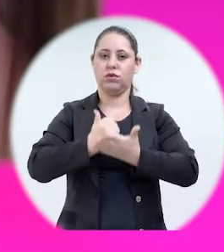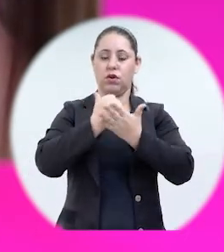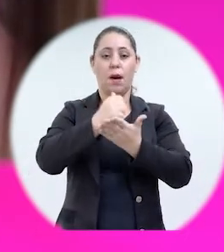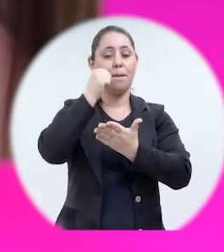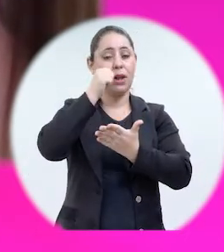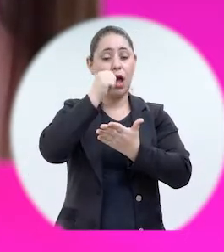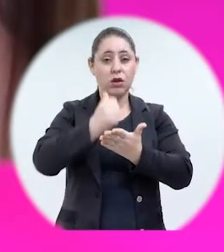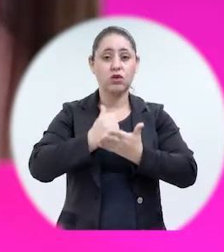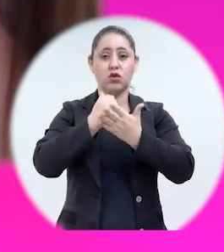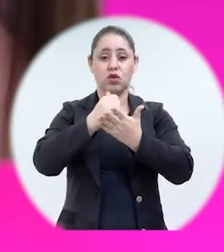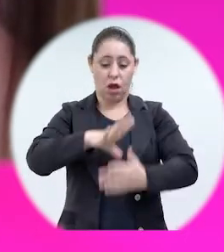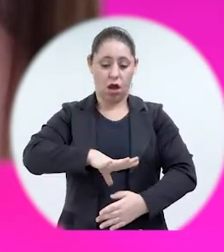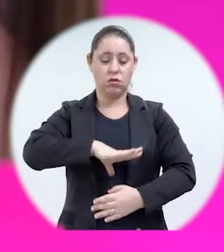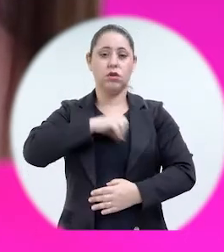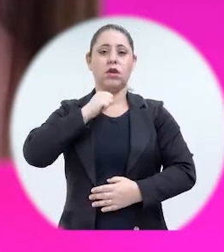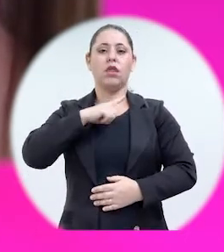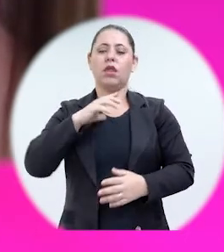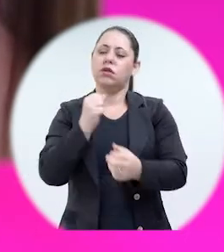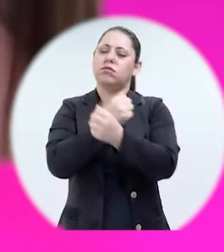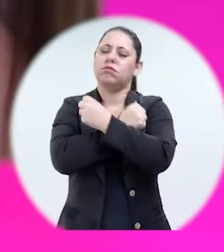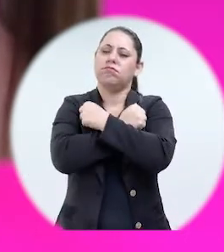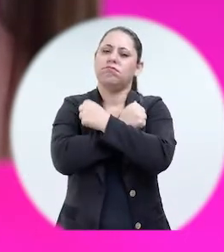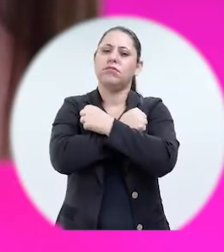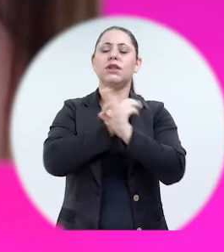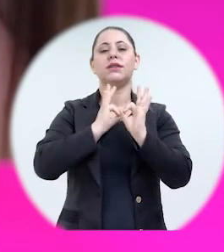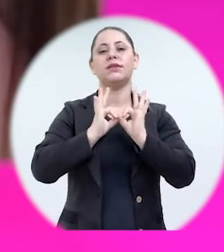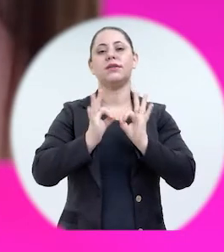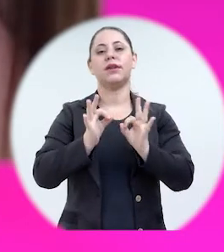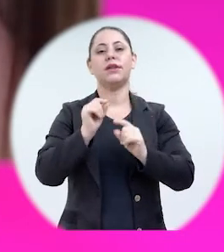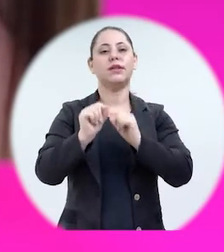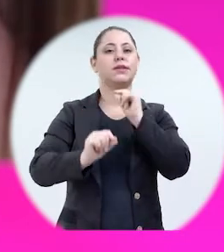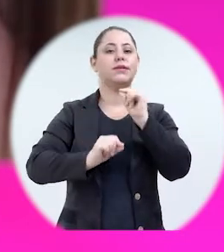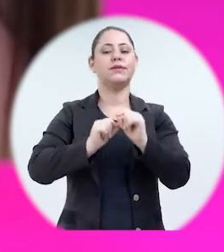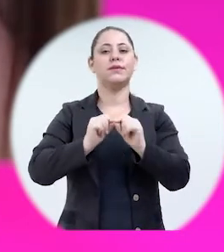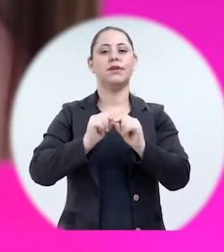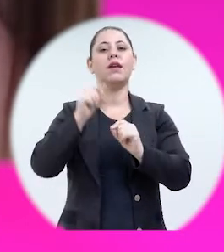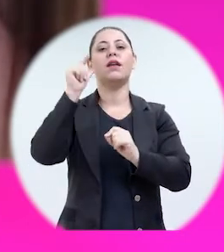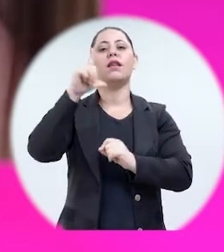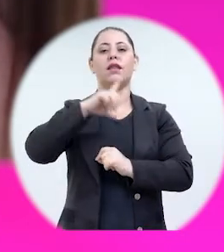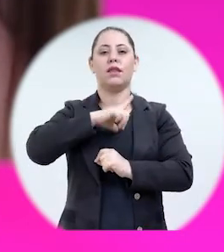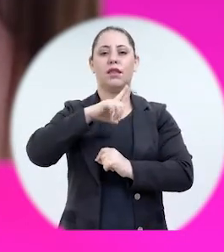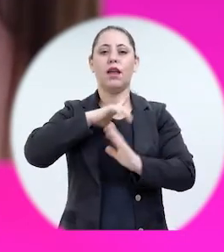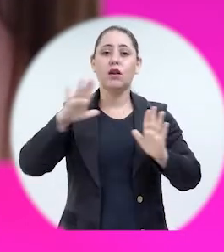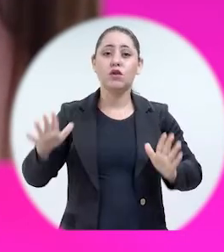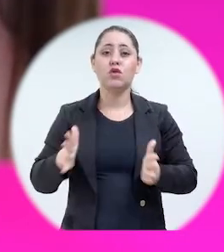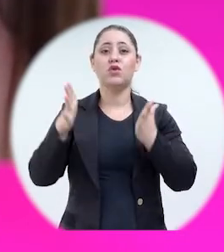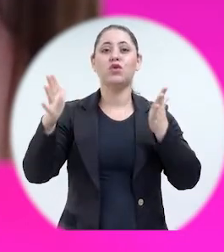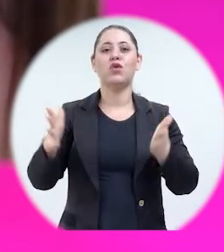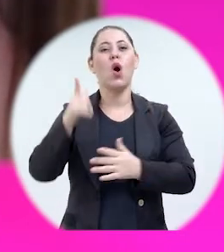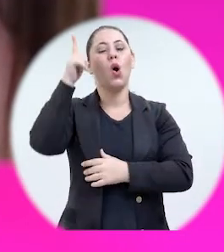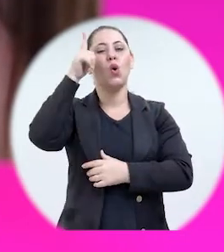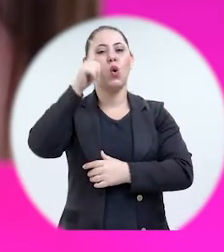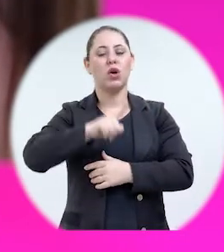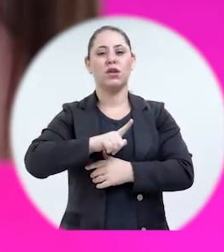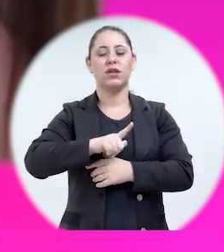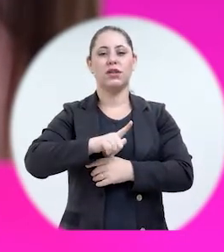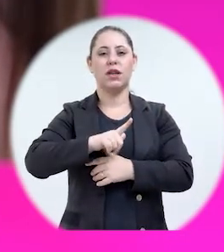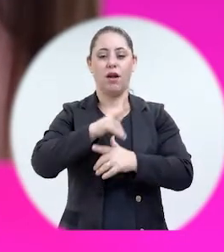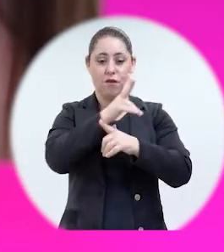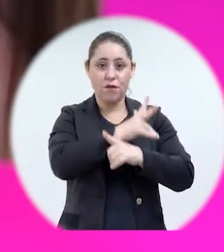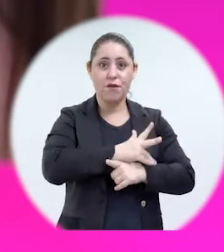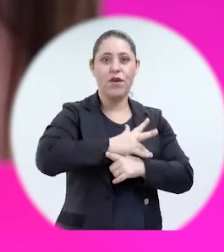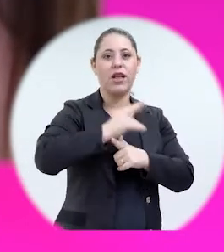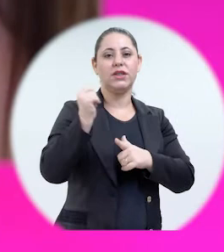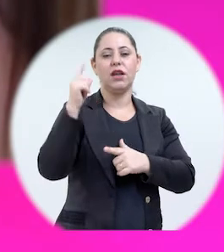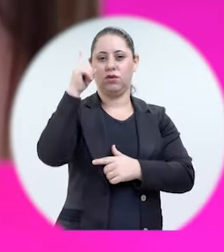A mulher amparada, a mulher encorajada, abraçada, com certeza ela tem realmente esse estímulo para conseguir